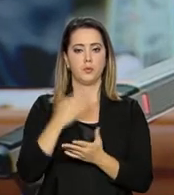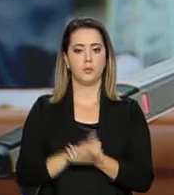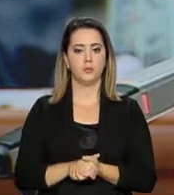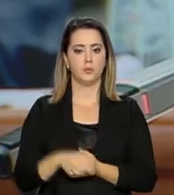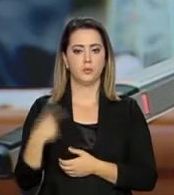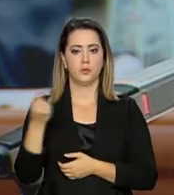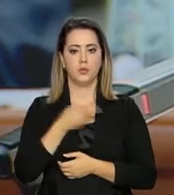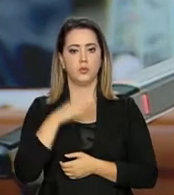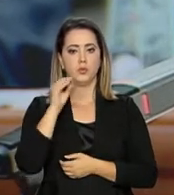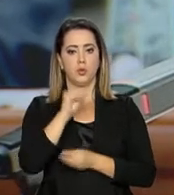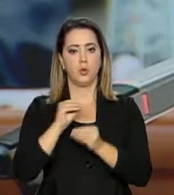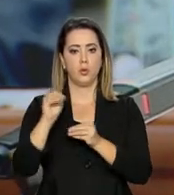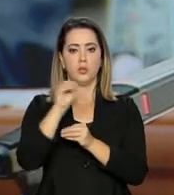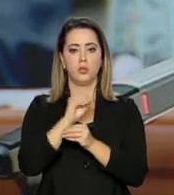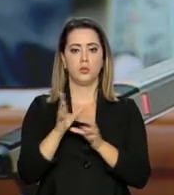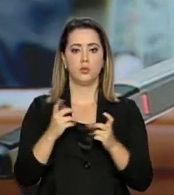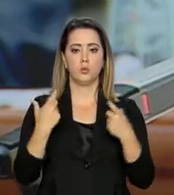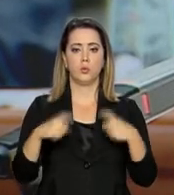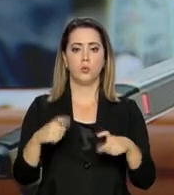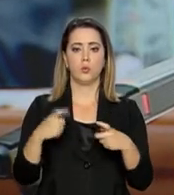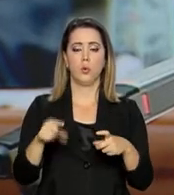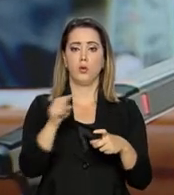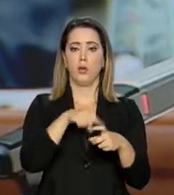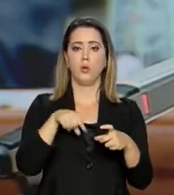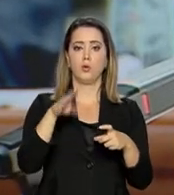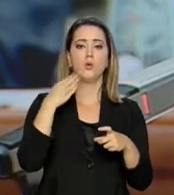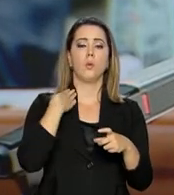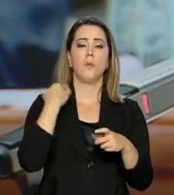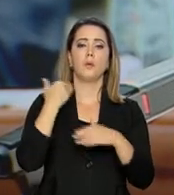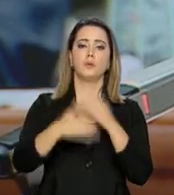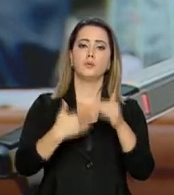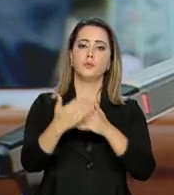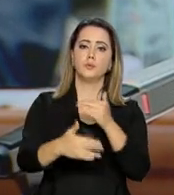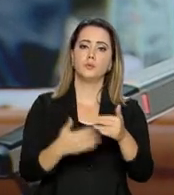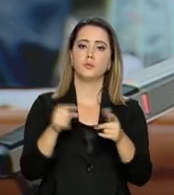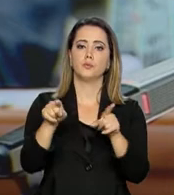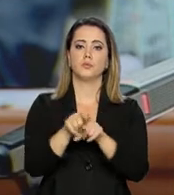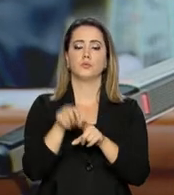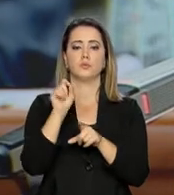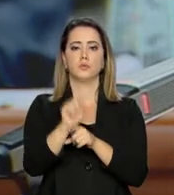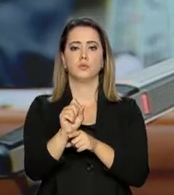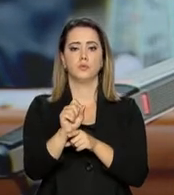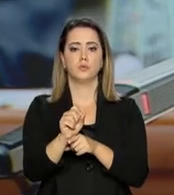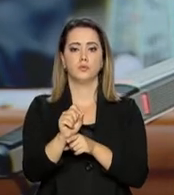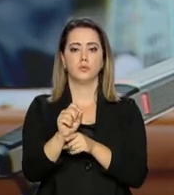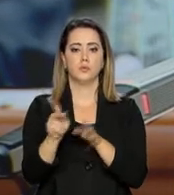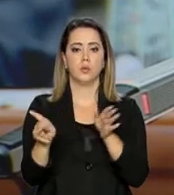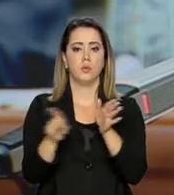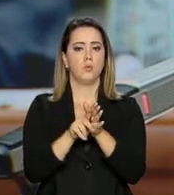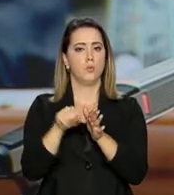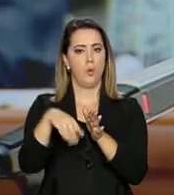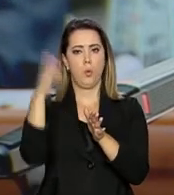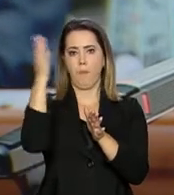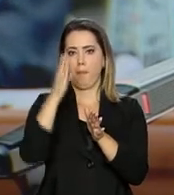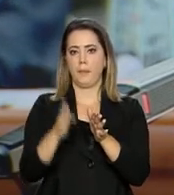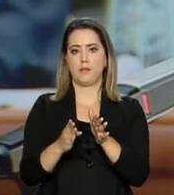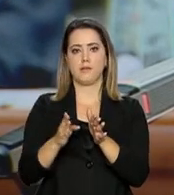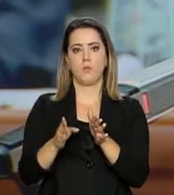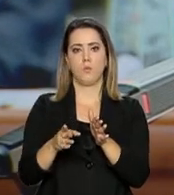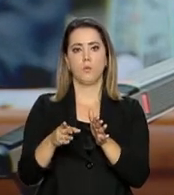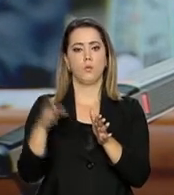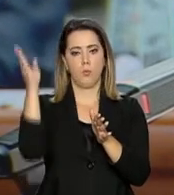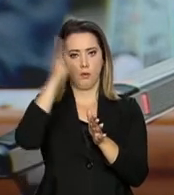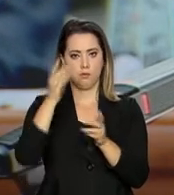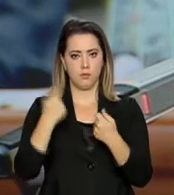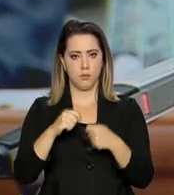instalação do escritório do banco de desenvolvimento no nosso país no brasil e é